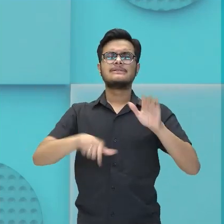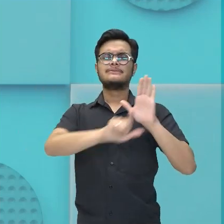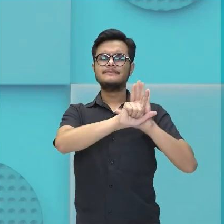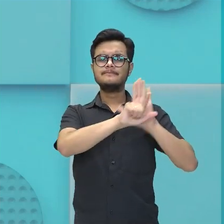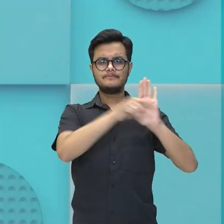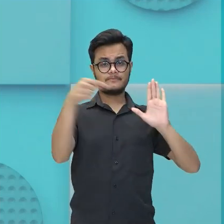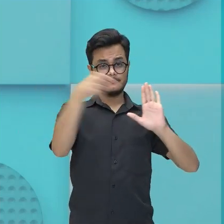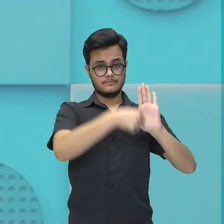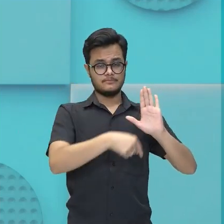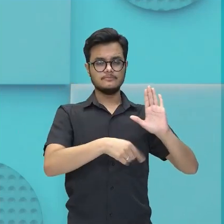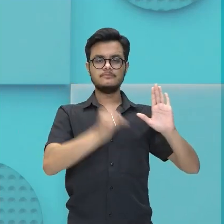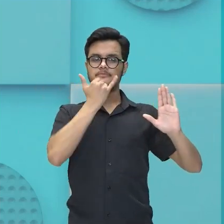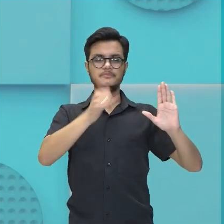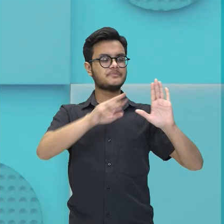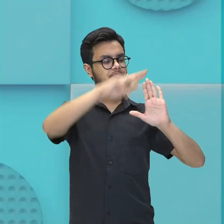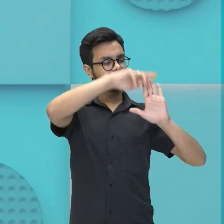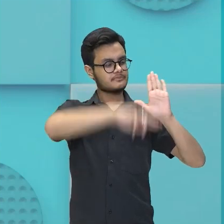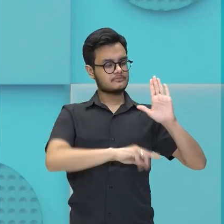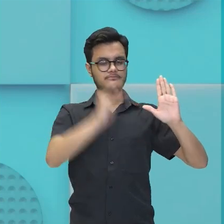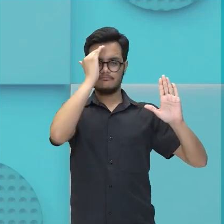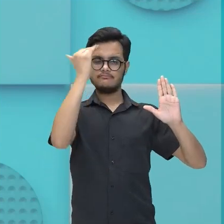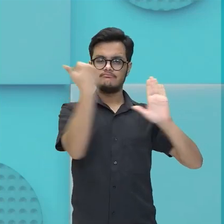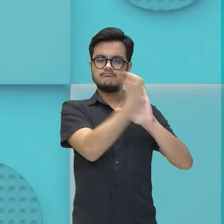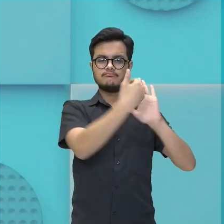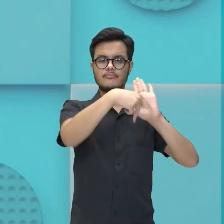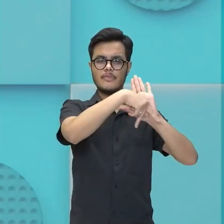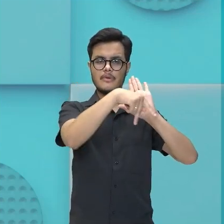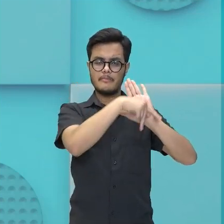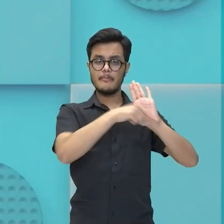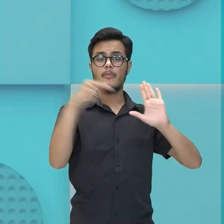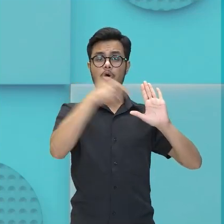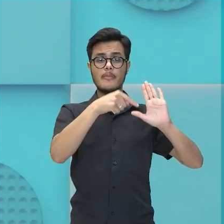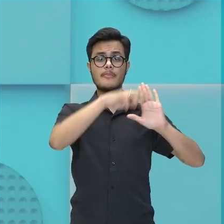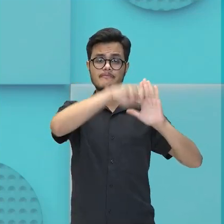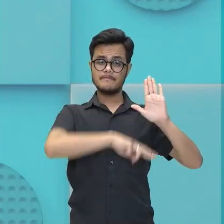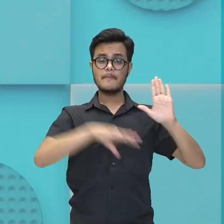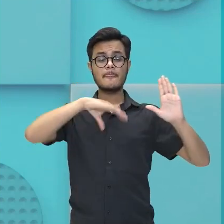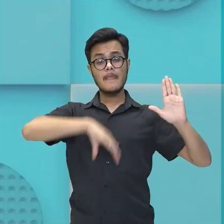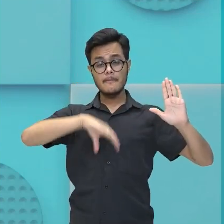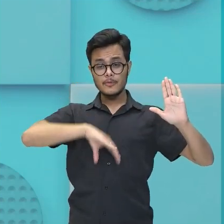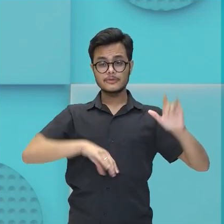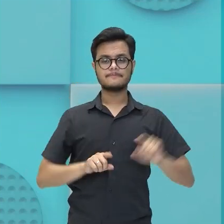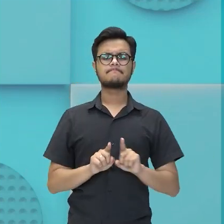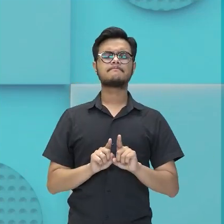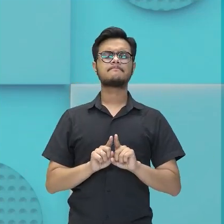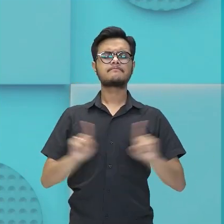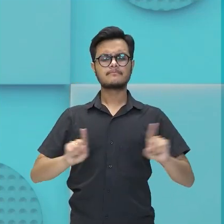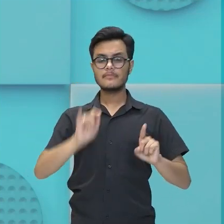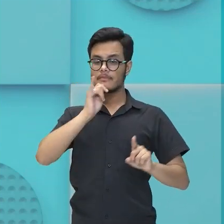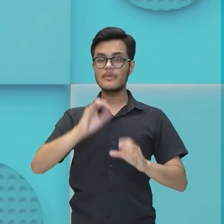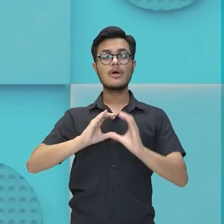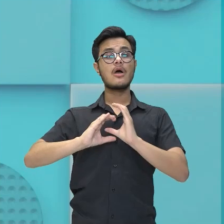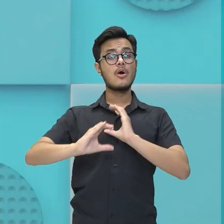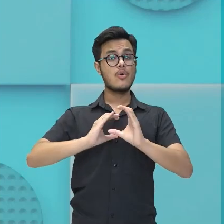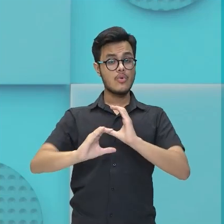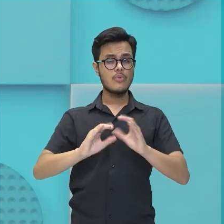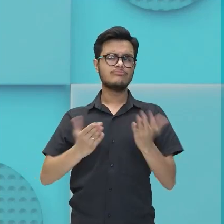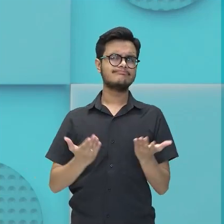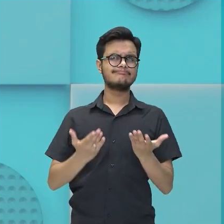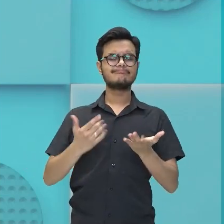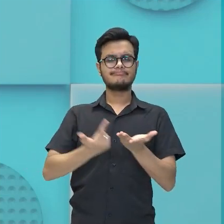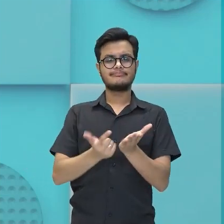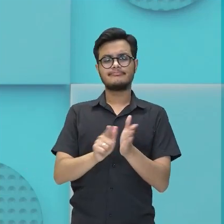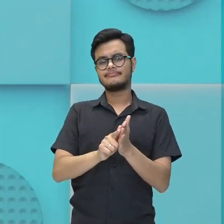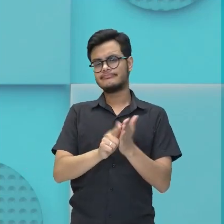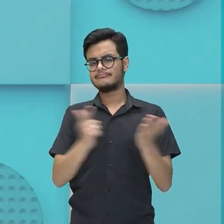linguagem mais culta, mais próxima à norma padrão. Porém, se o veículo de comunicação, se a revista